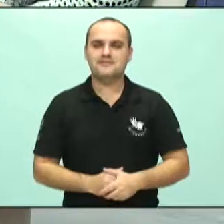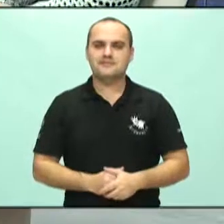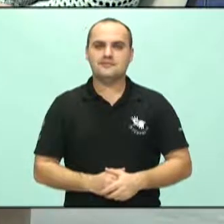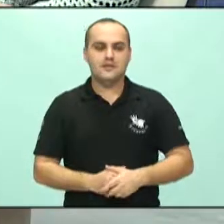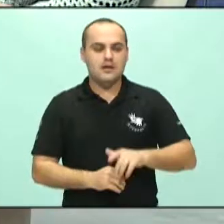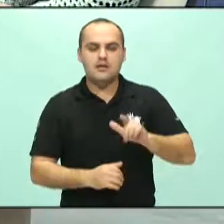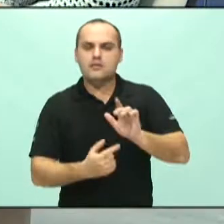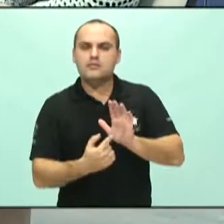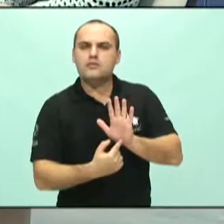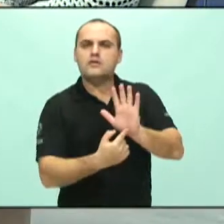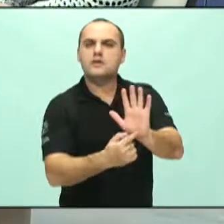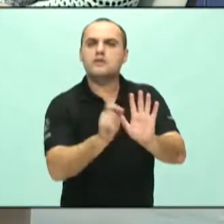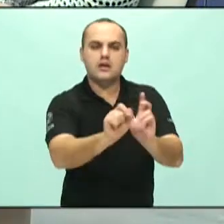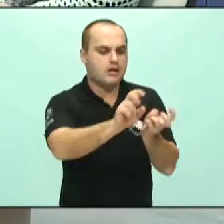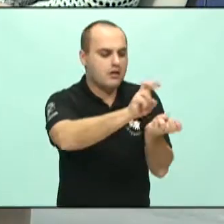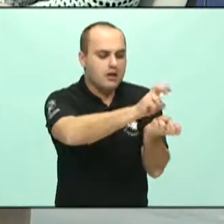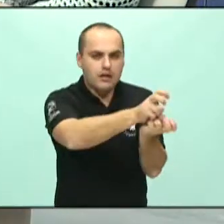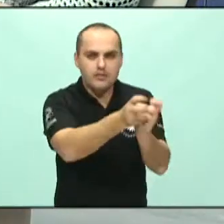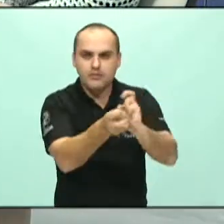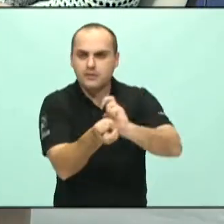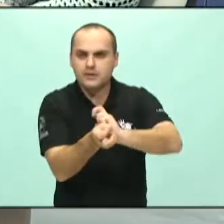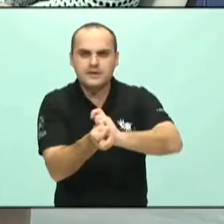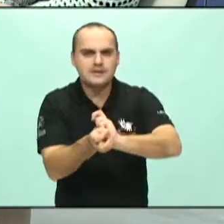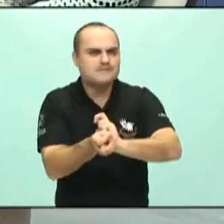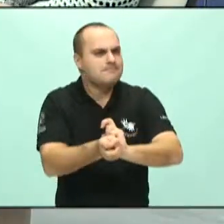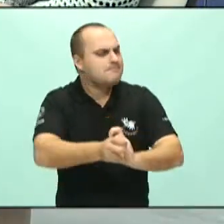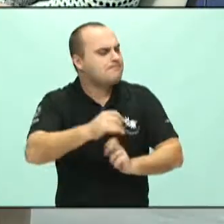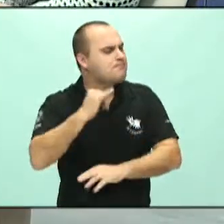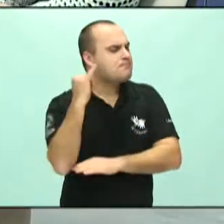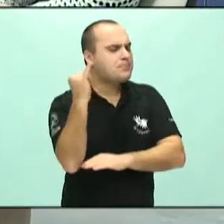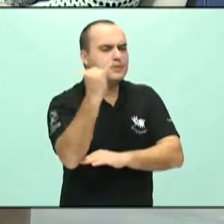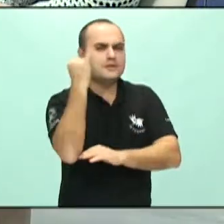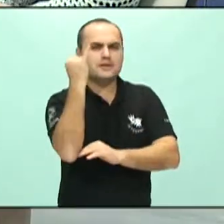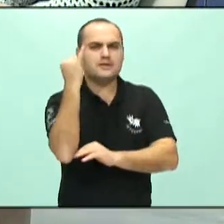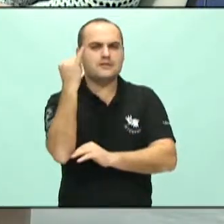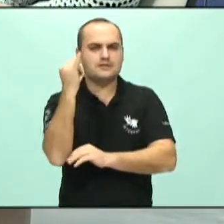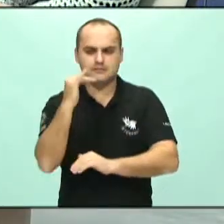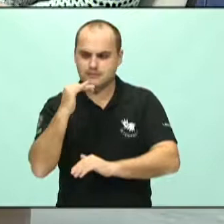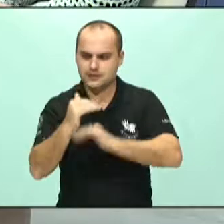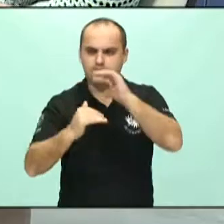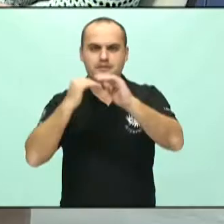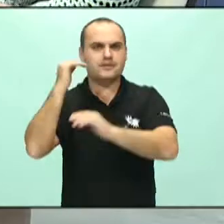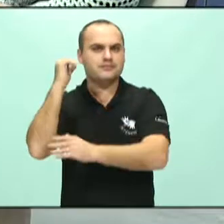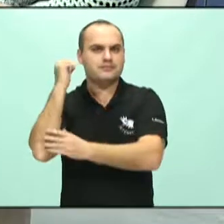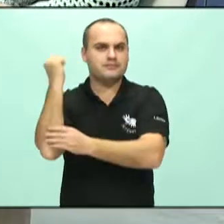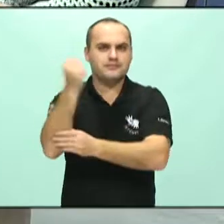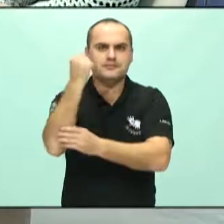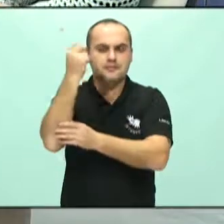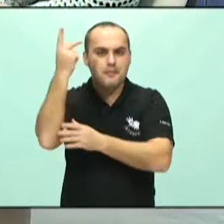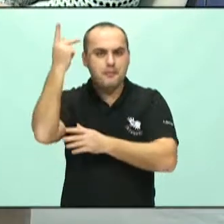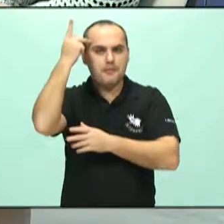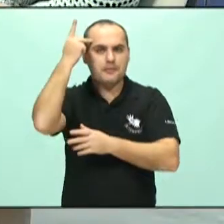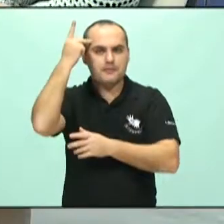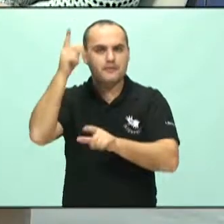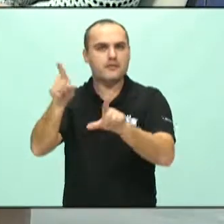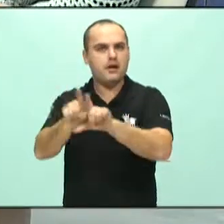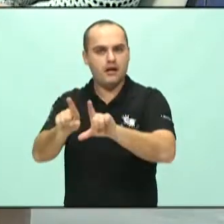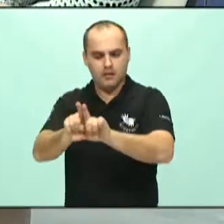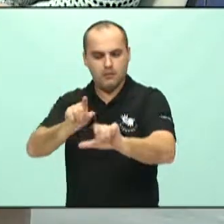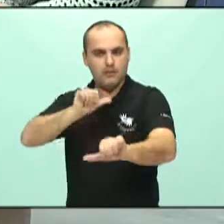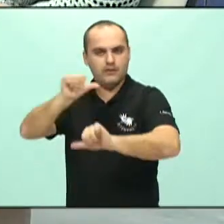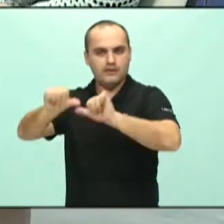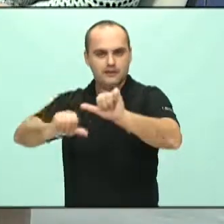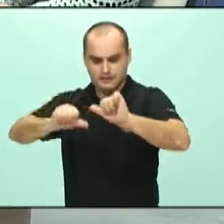rica que é a capoeira no desenvolvimento motor, psicológico e principalmente, né, na mudança de comportamento e mentalidade que dá para se